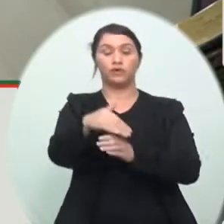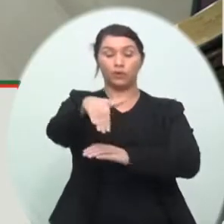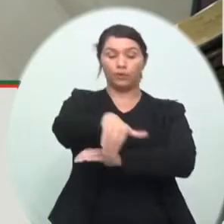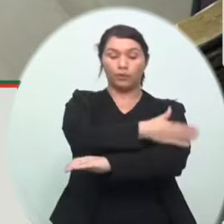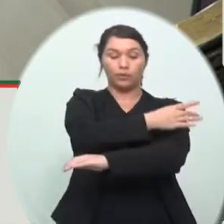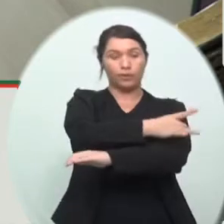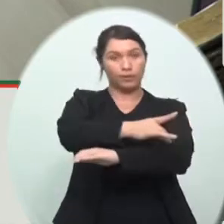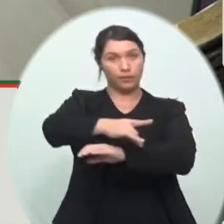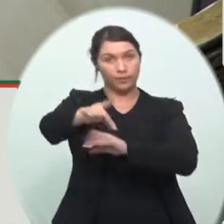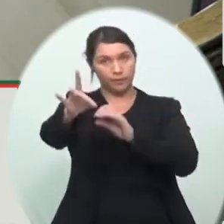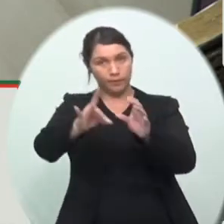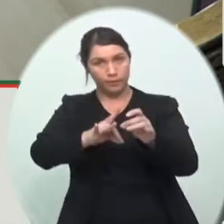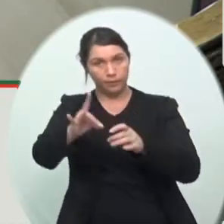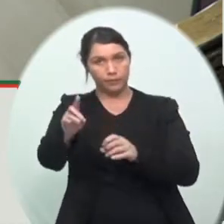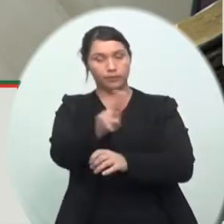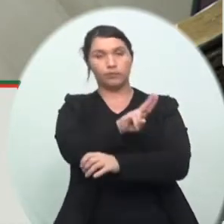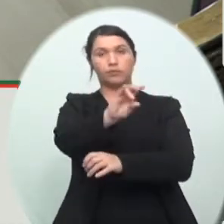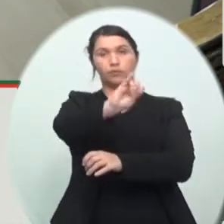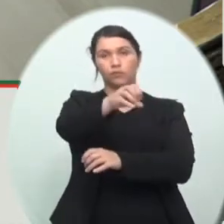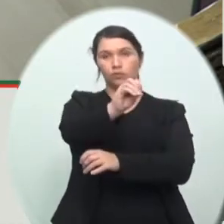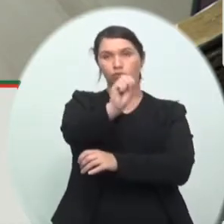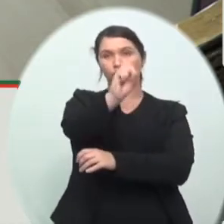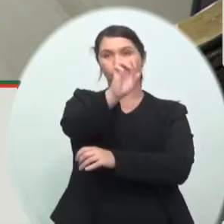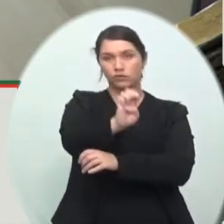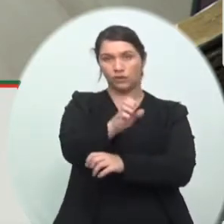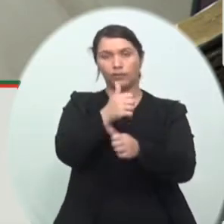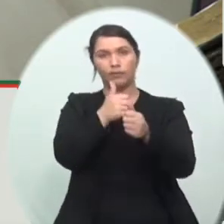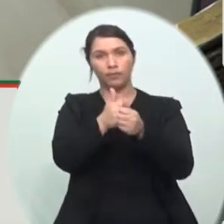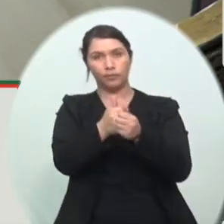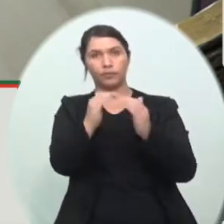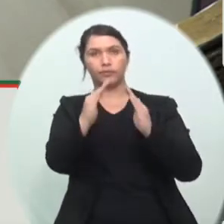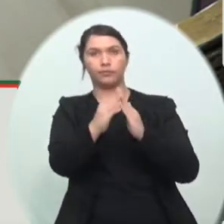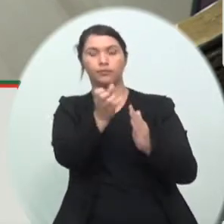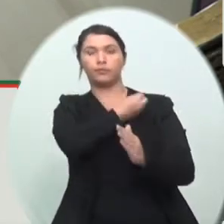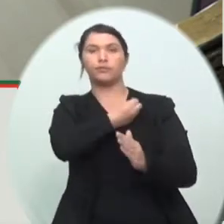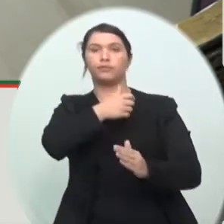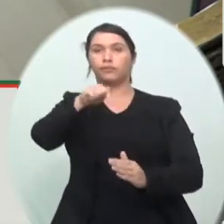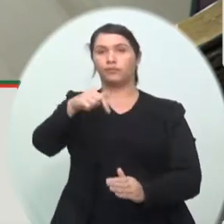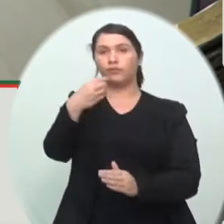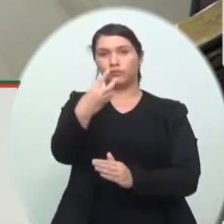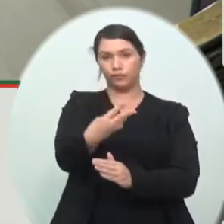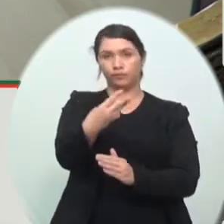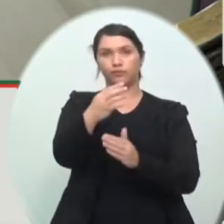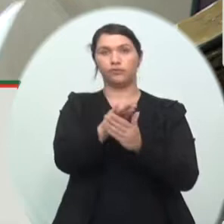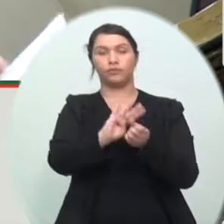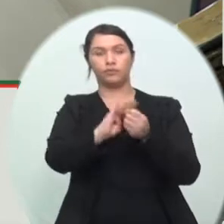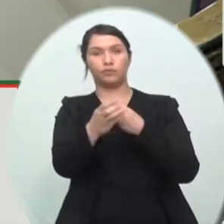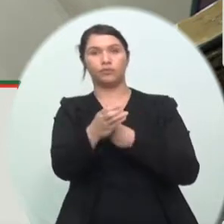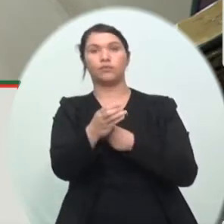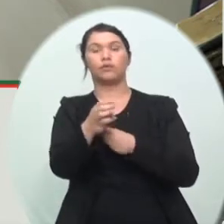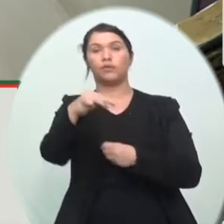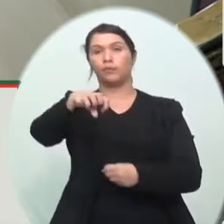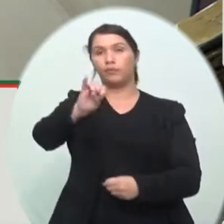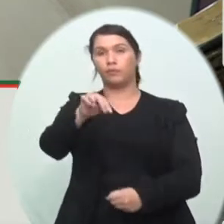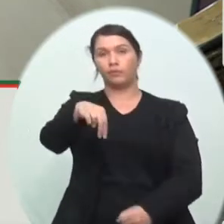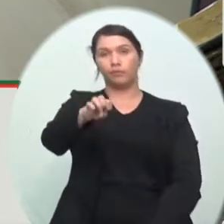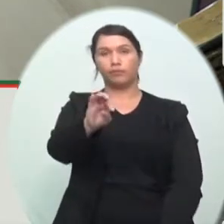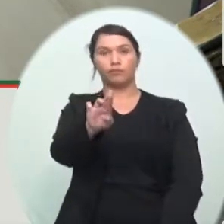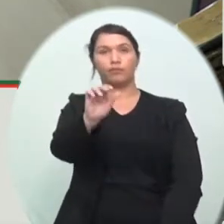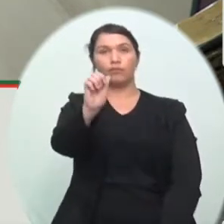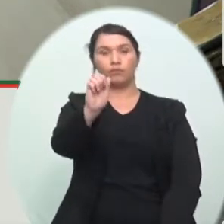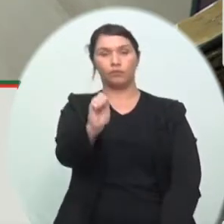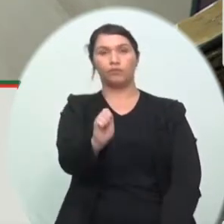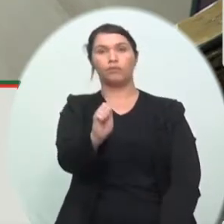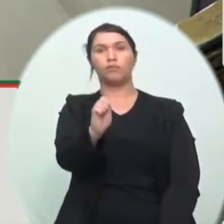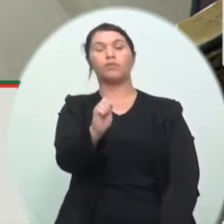pavimentação com lajota na rua José Cássio Cardoso, de fronte à casa número 73, bairro Cidade Mineira Velha. Indicação